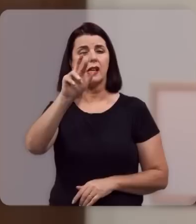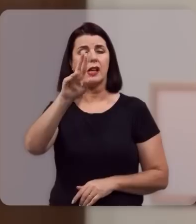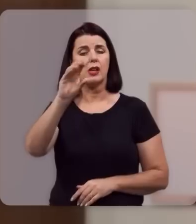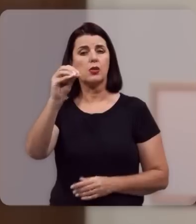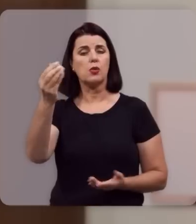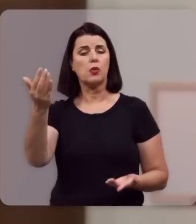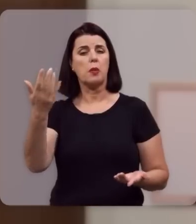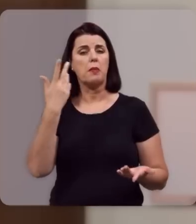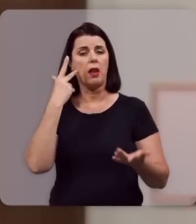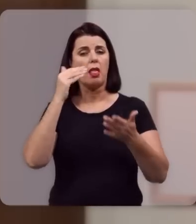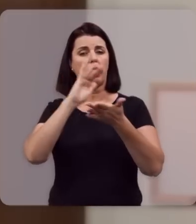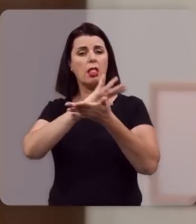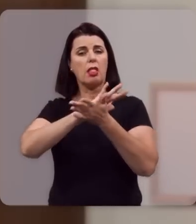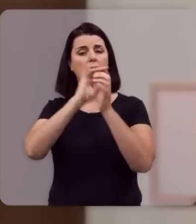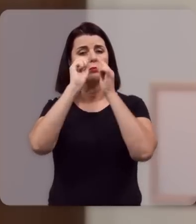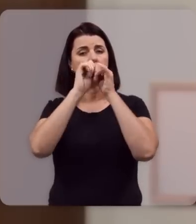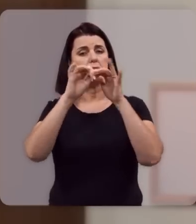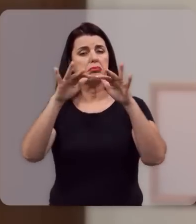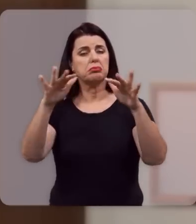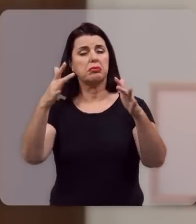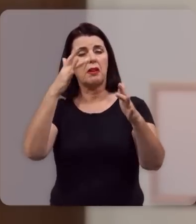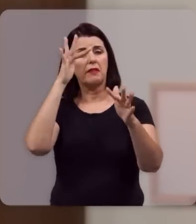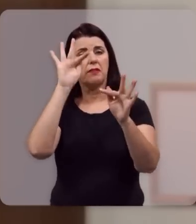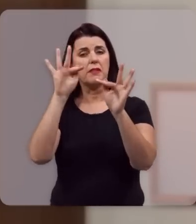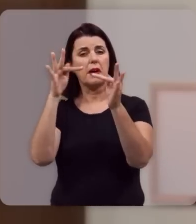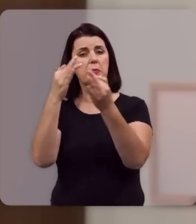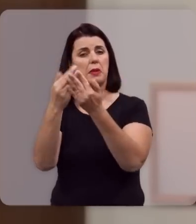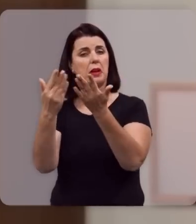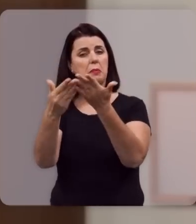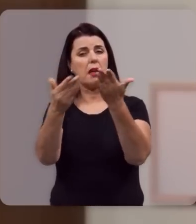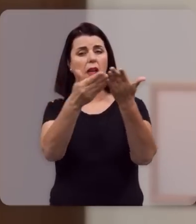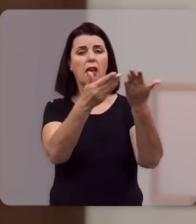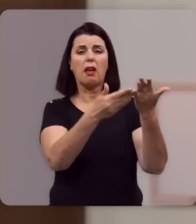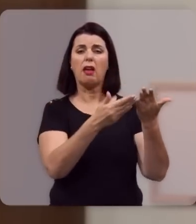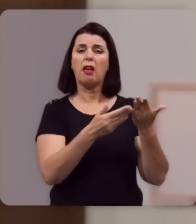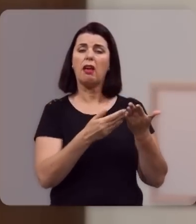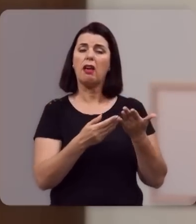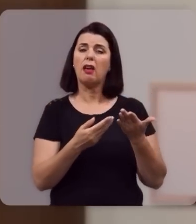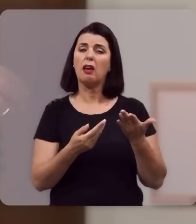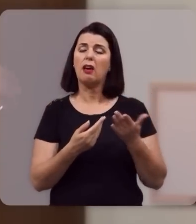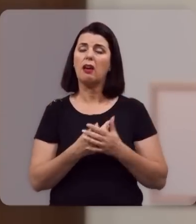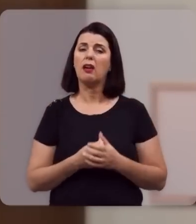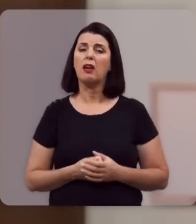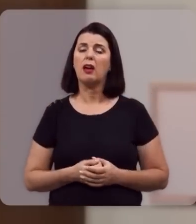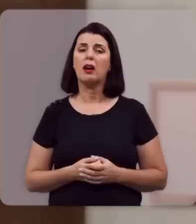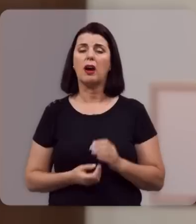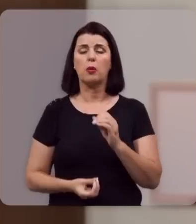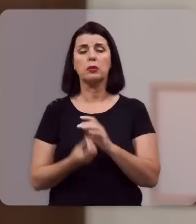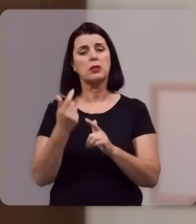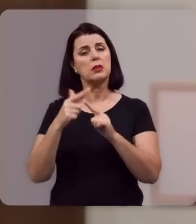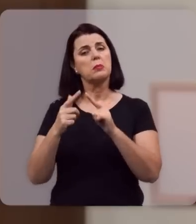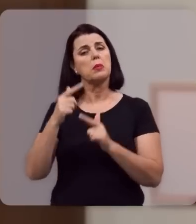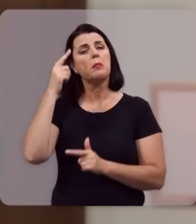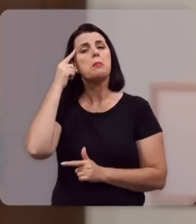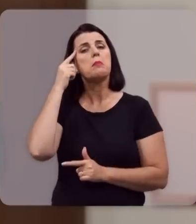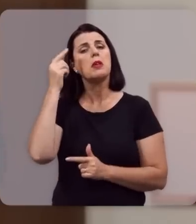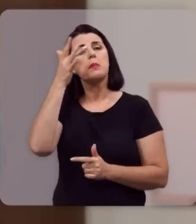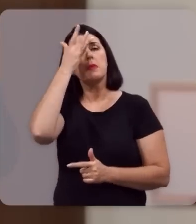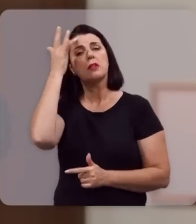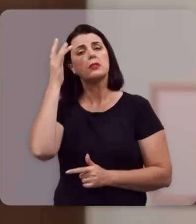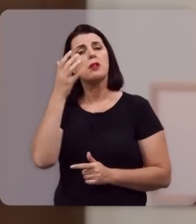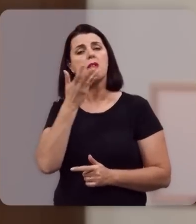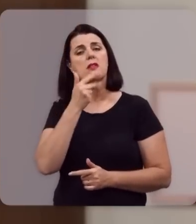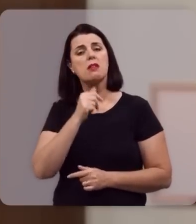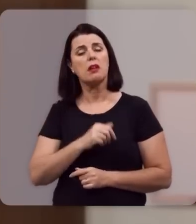sido devastadora para atormentar as famílias e trazer distúrbios para a mente das crianças.